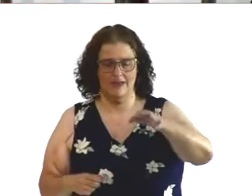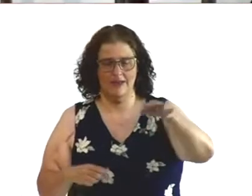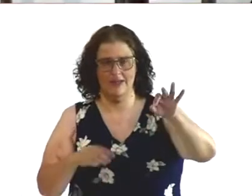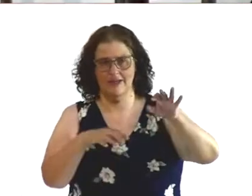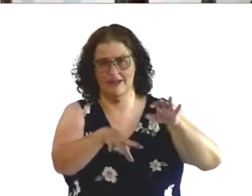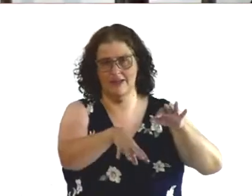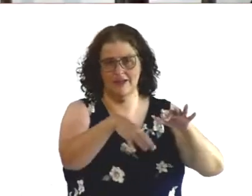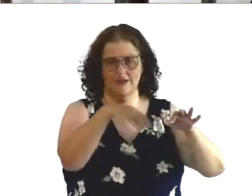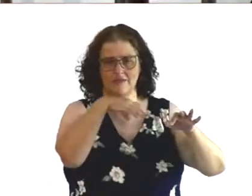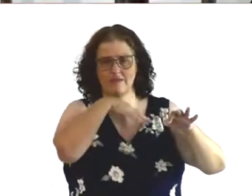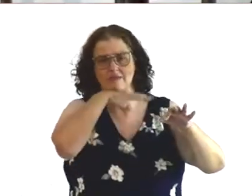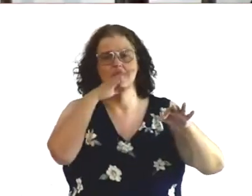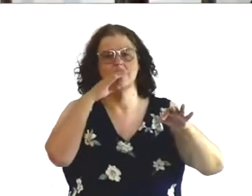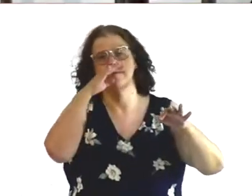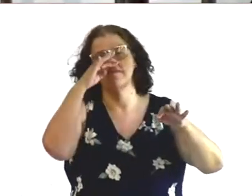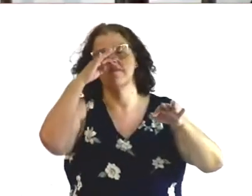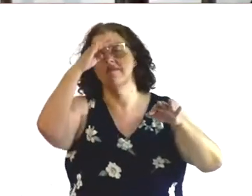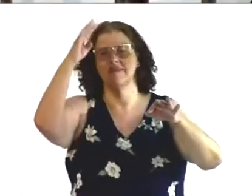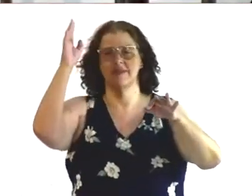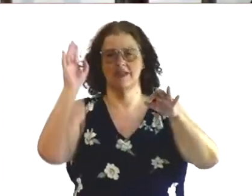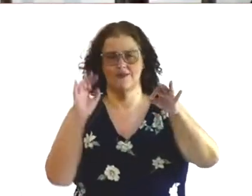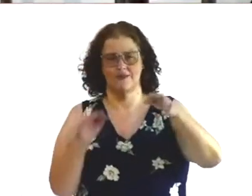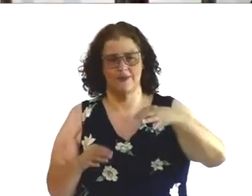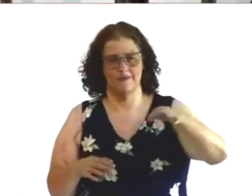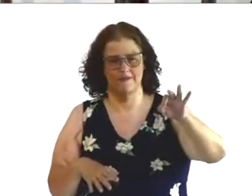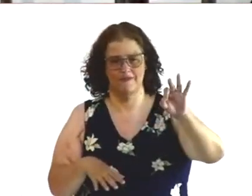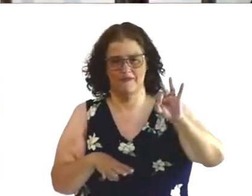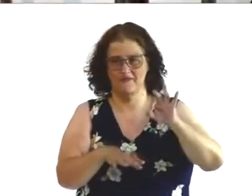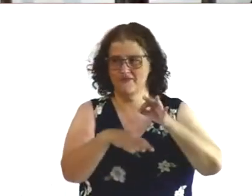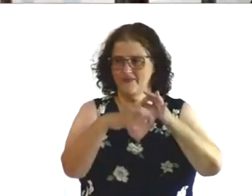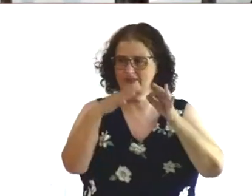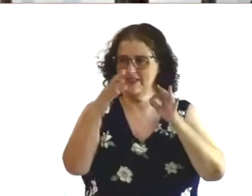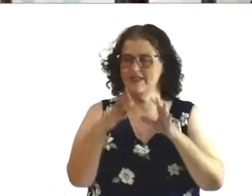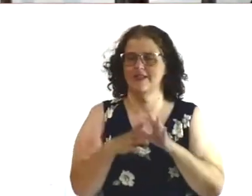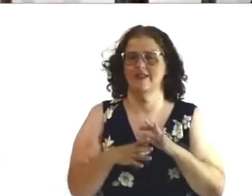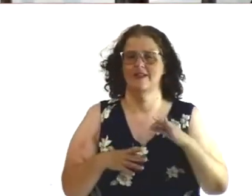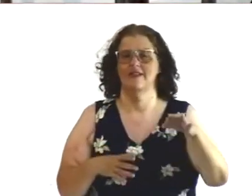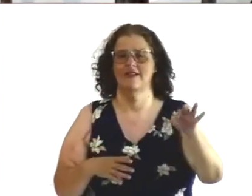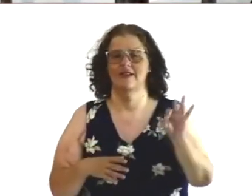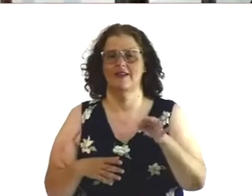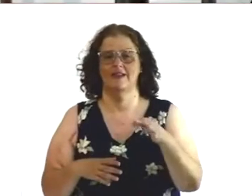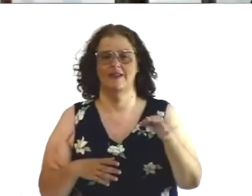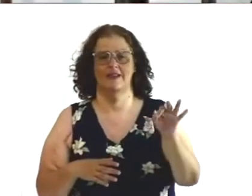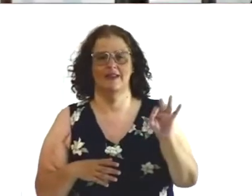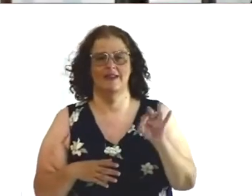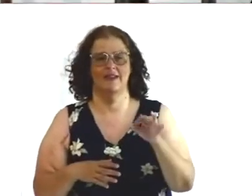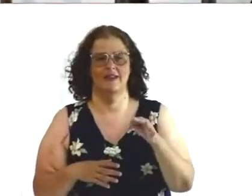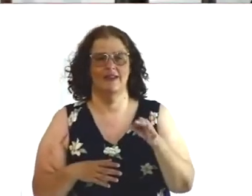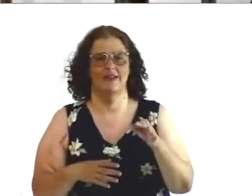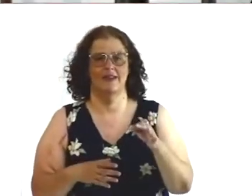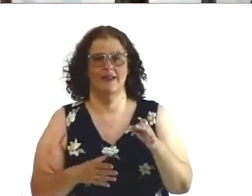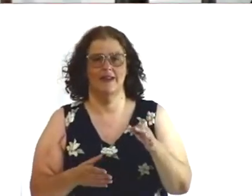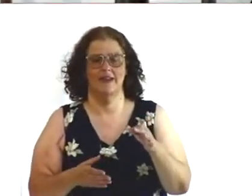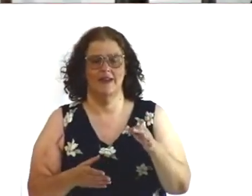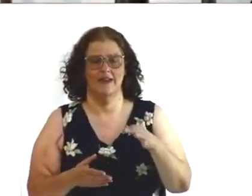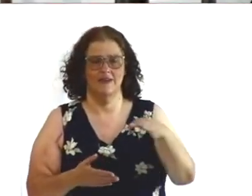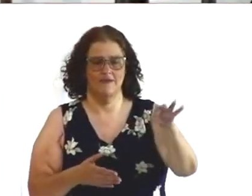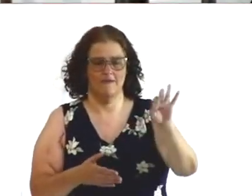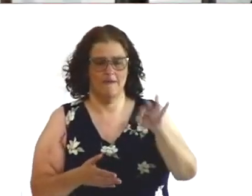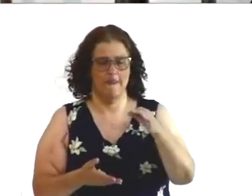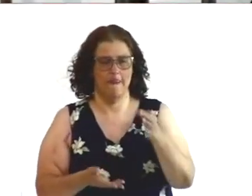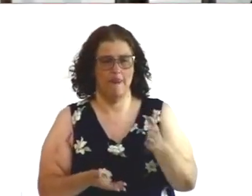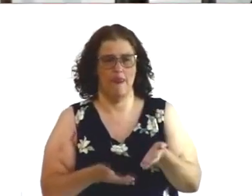no templo e os sacerdotes usavam. Então parece que os adoradores vêm presentear alguém que realmente